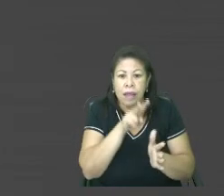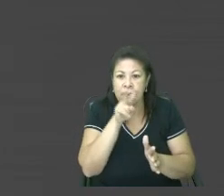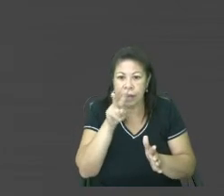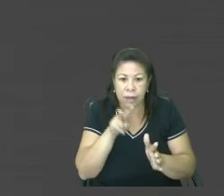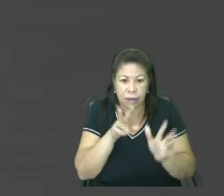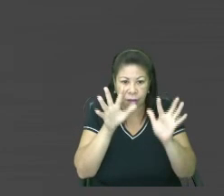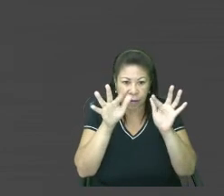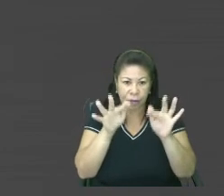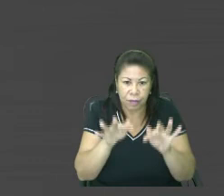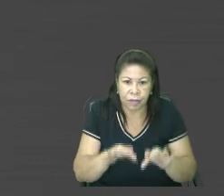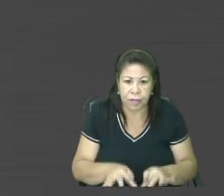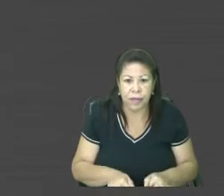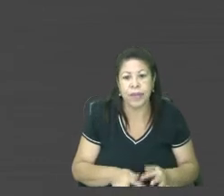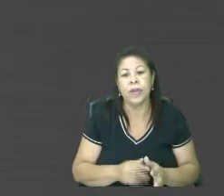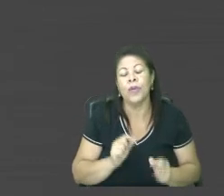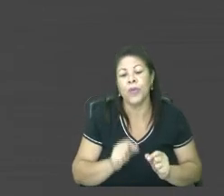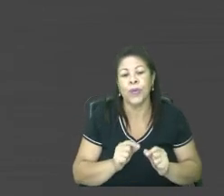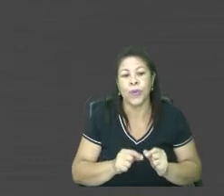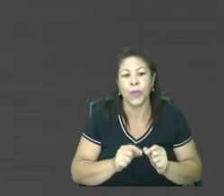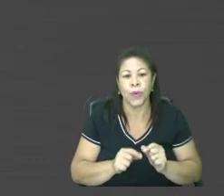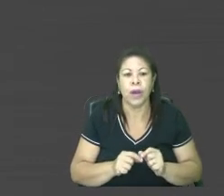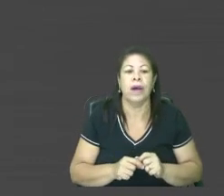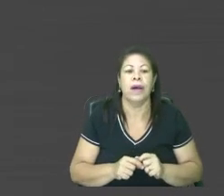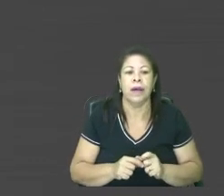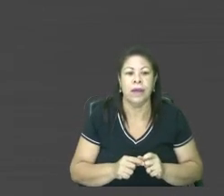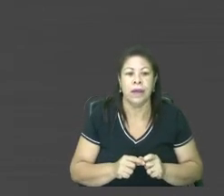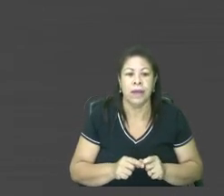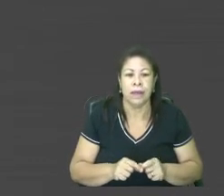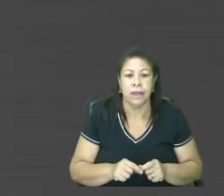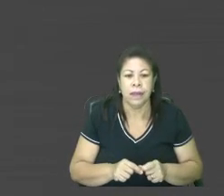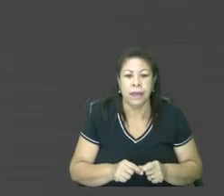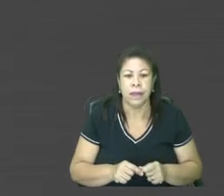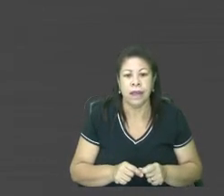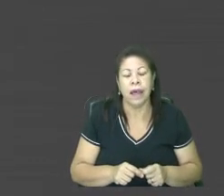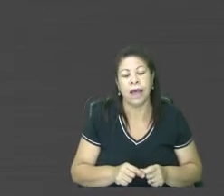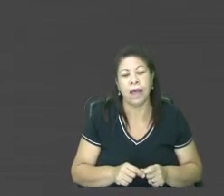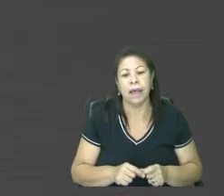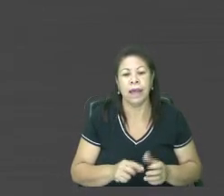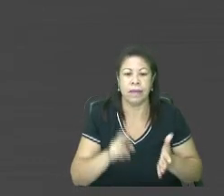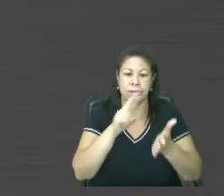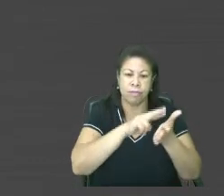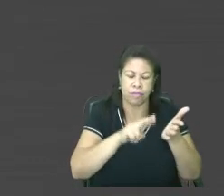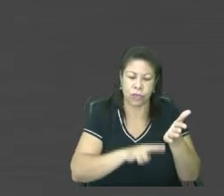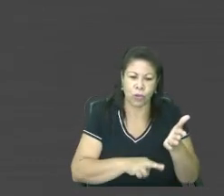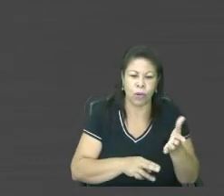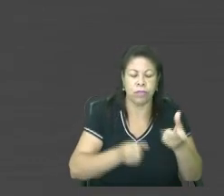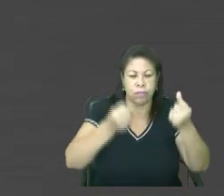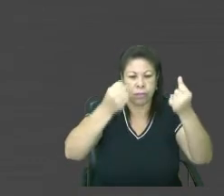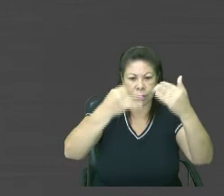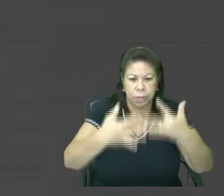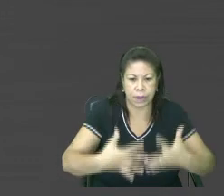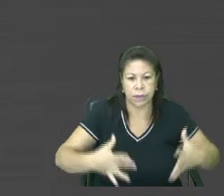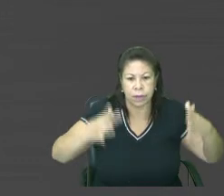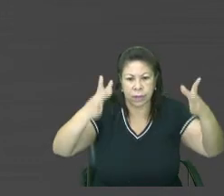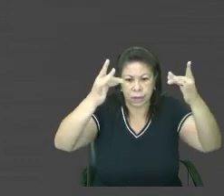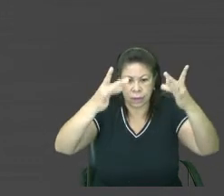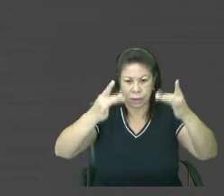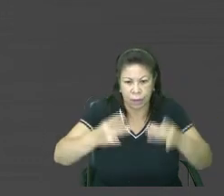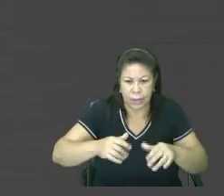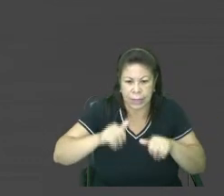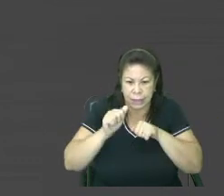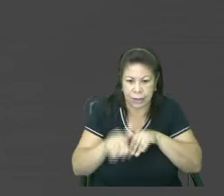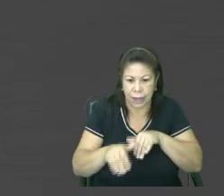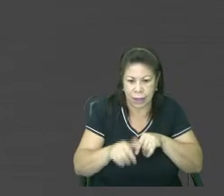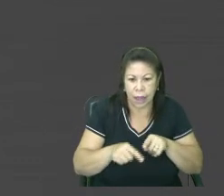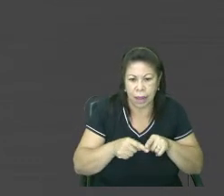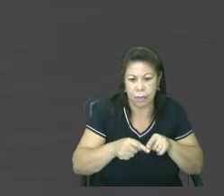A gente termina, então, o relatório detalhado do terceiro quadrimestre, de setembro a dezembro, da Secretaria de